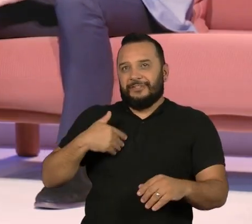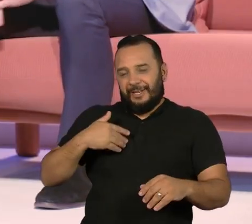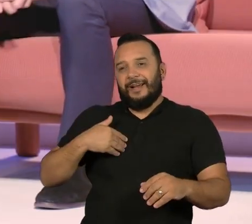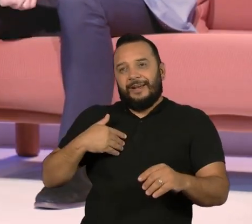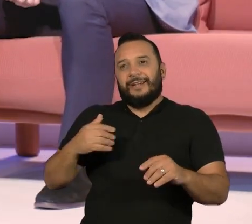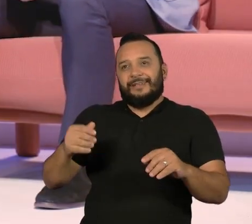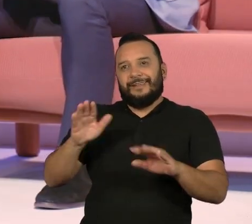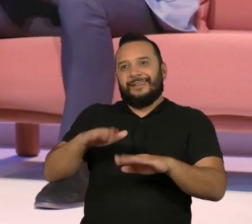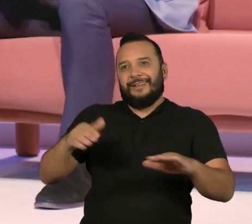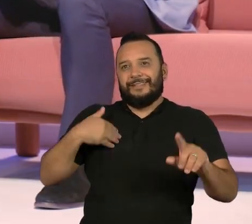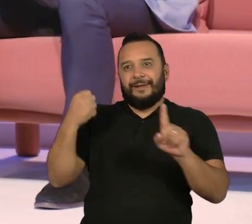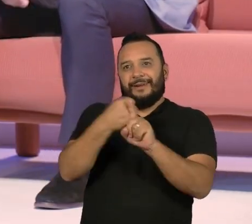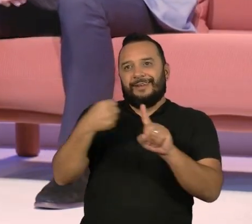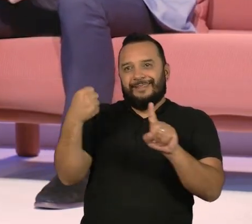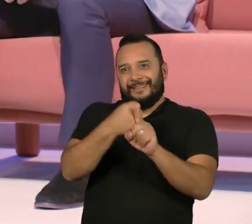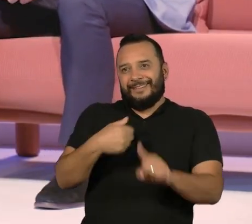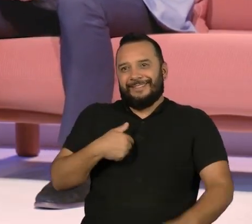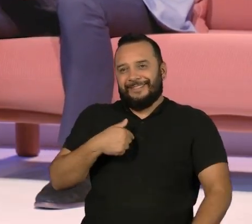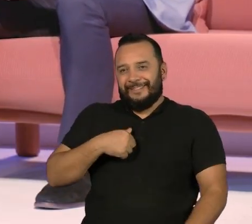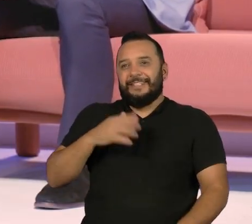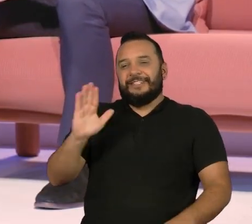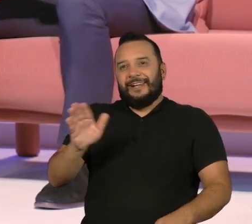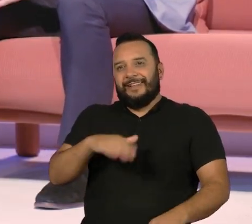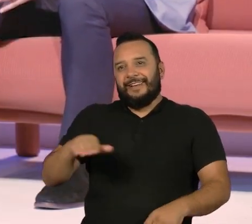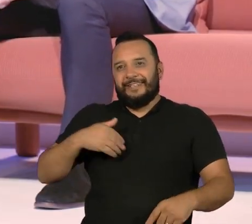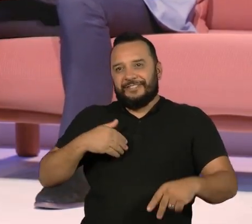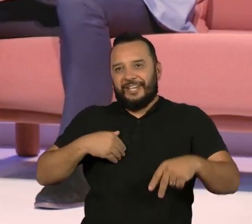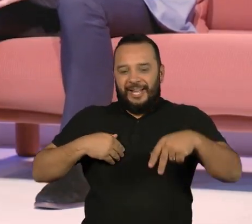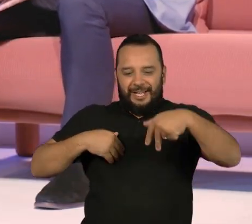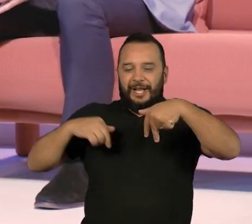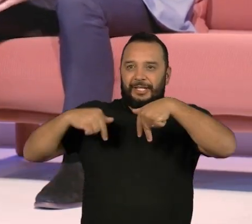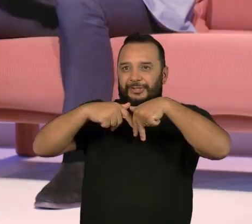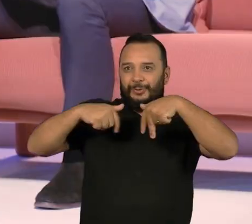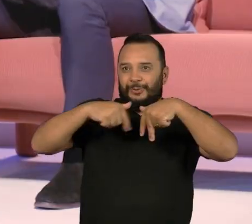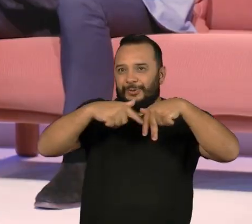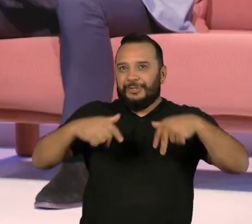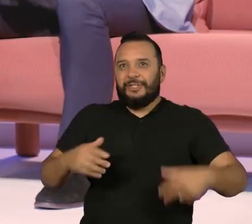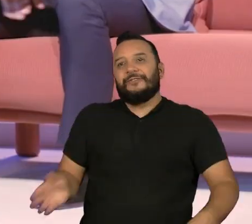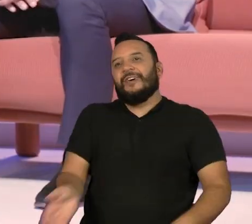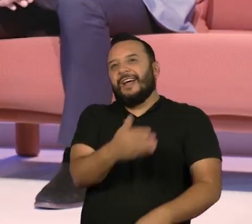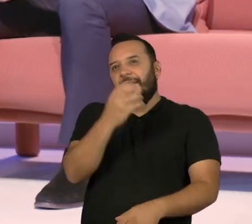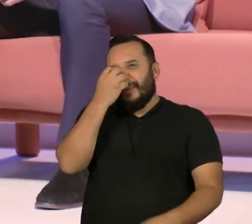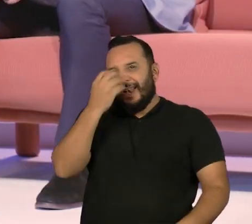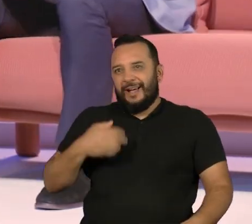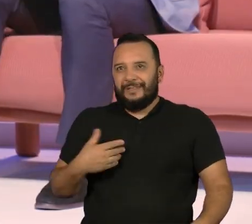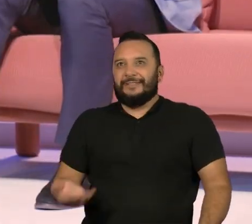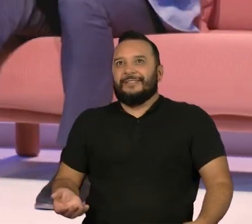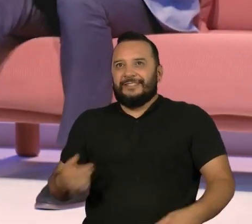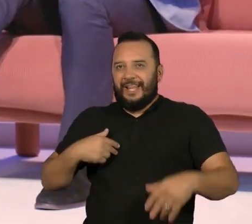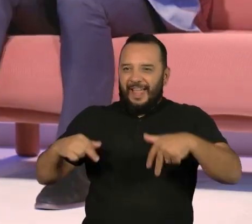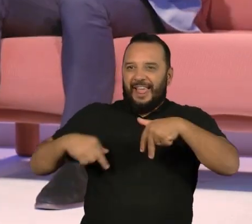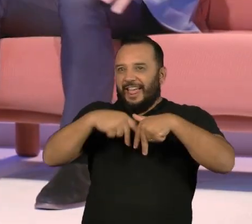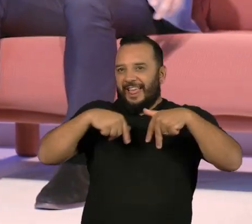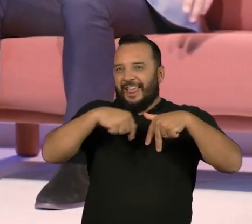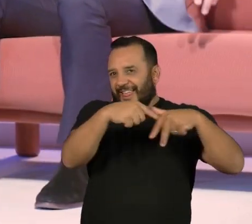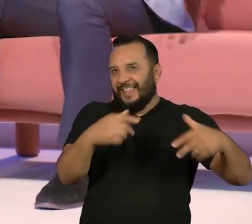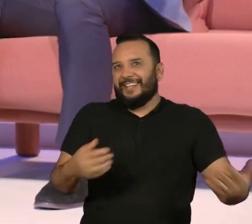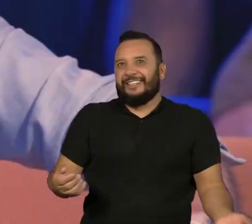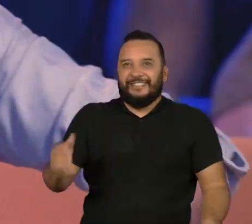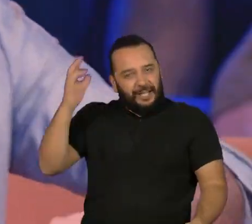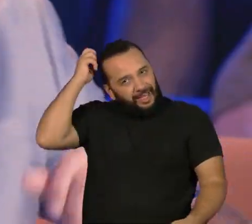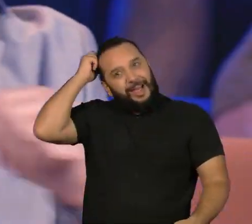festa infantil. Muito, levei muita bicuda de criança, que o pai deixava ali. Vai lá ficar com o palhaço. E aí chegava no palhaço...